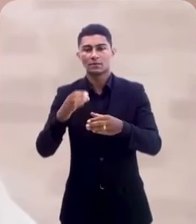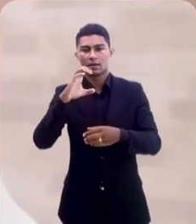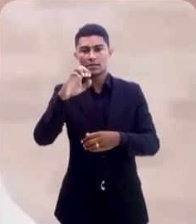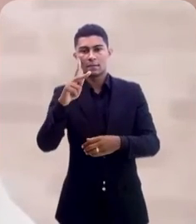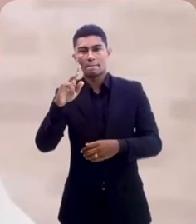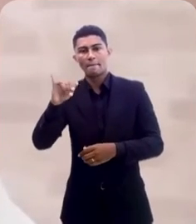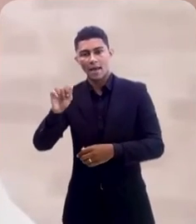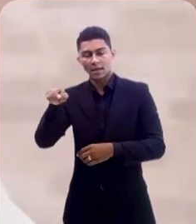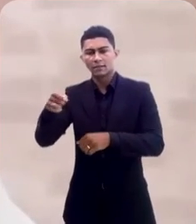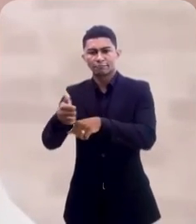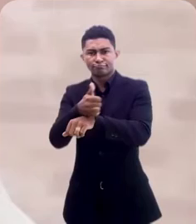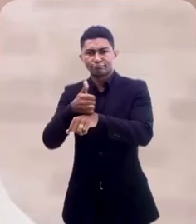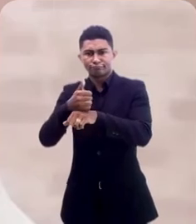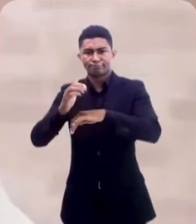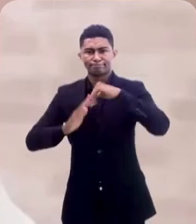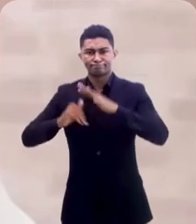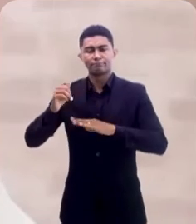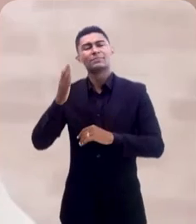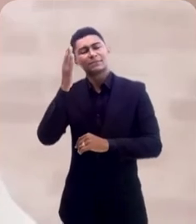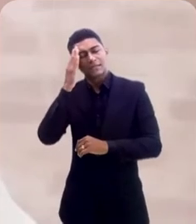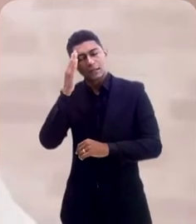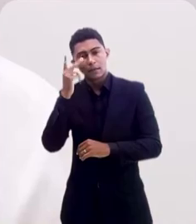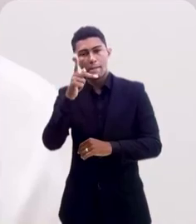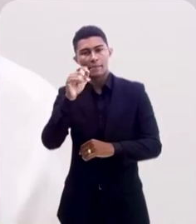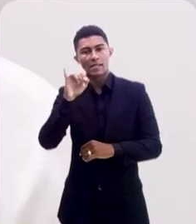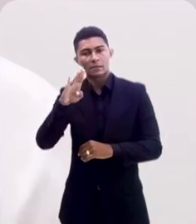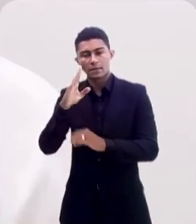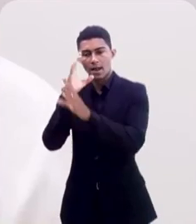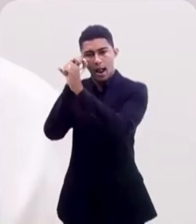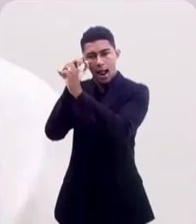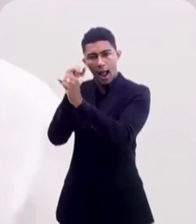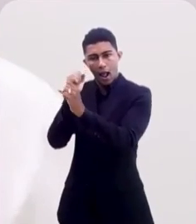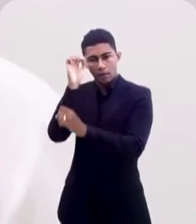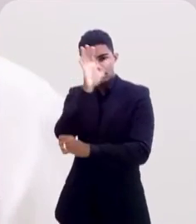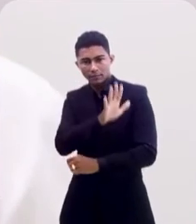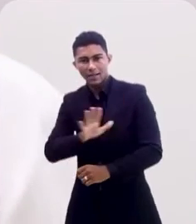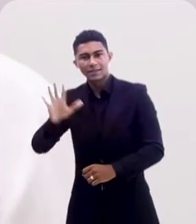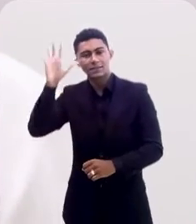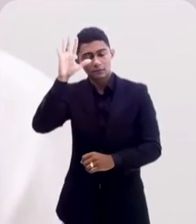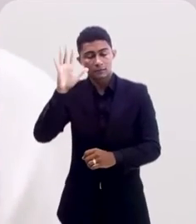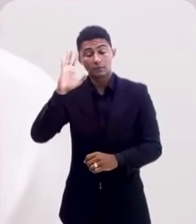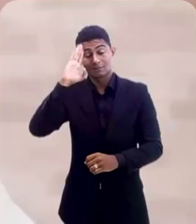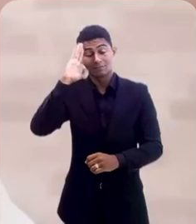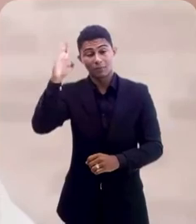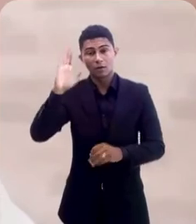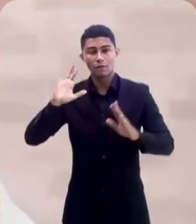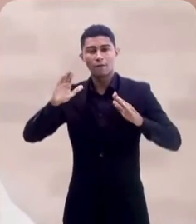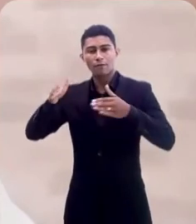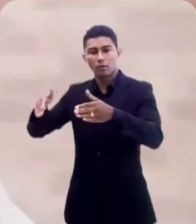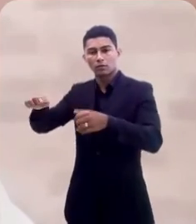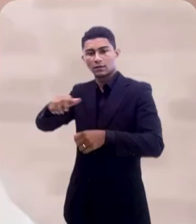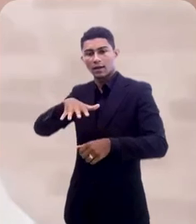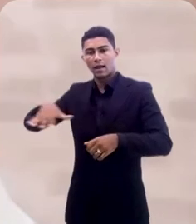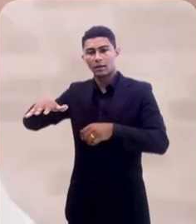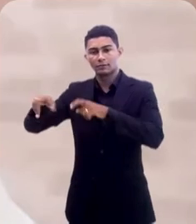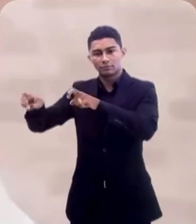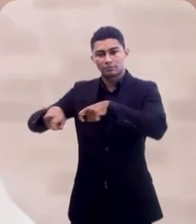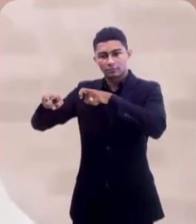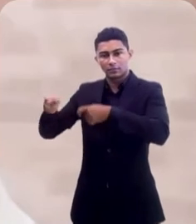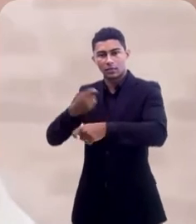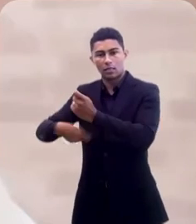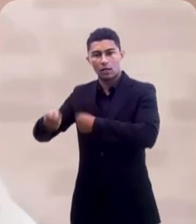a expertise do cálculo do PIB em todo o Brasil, especialmente do agronegócio,